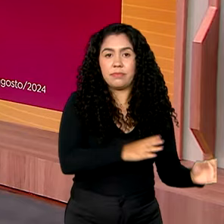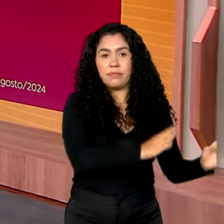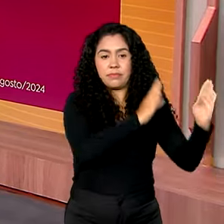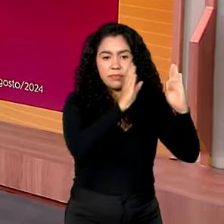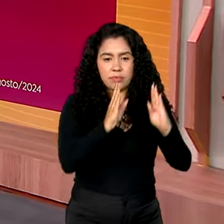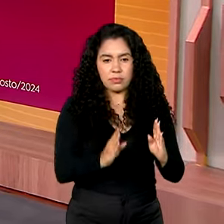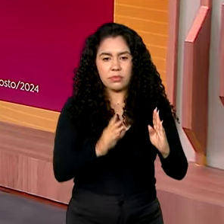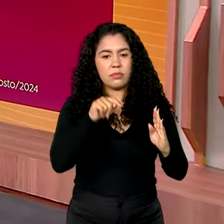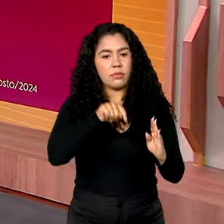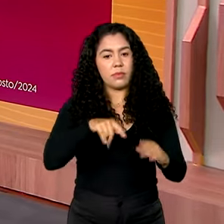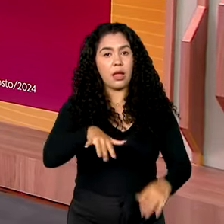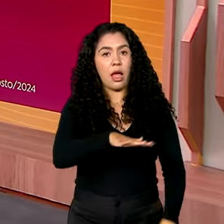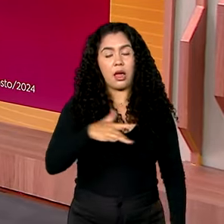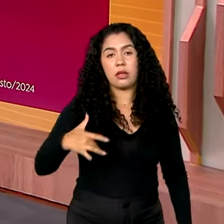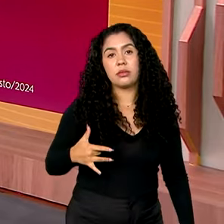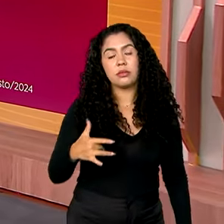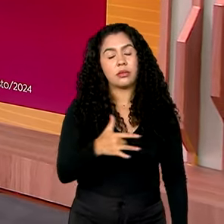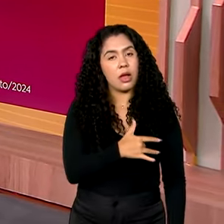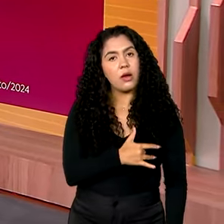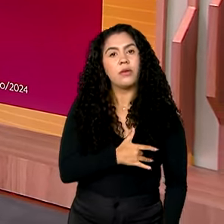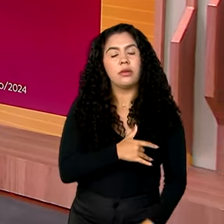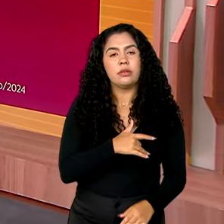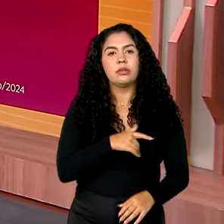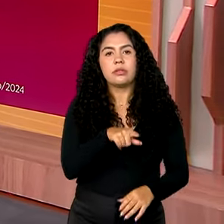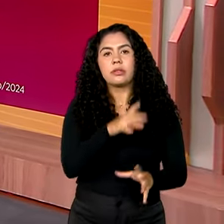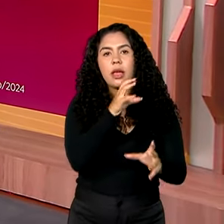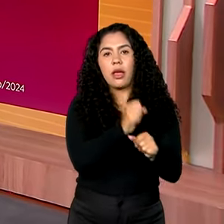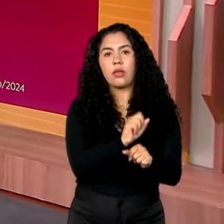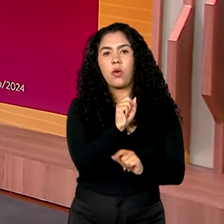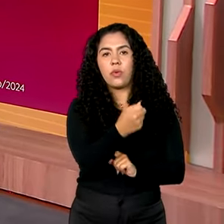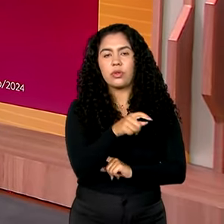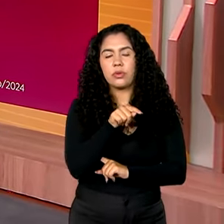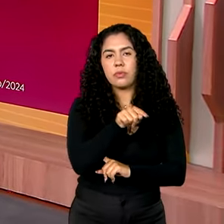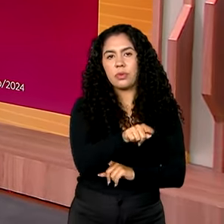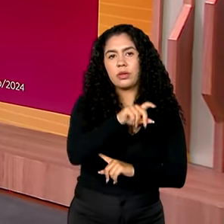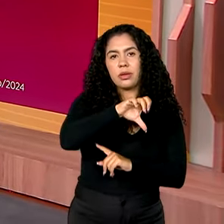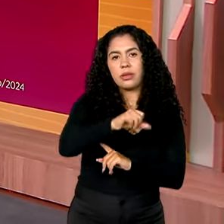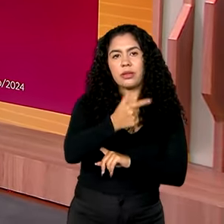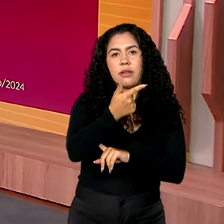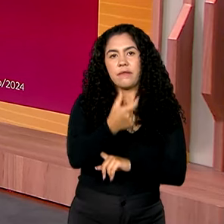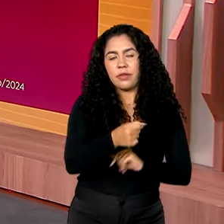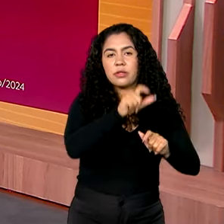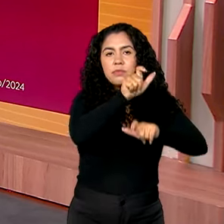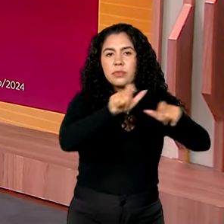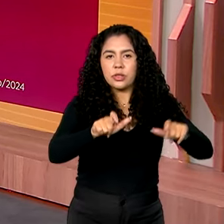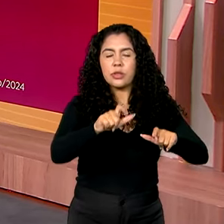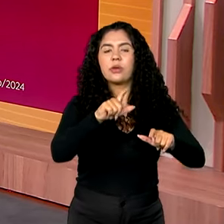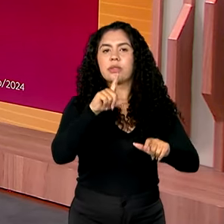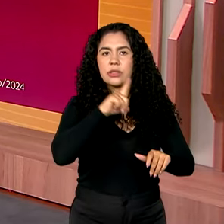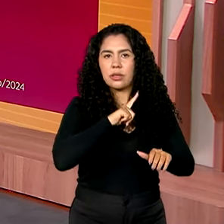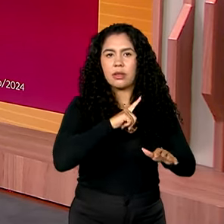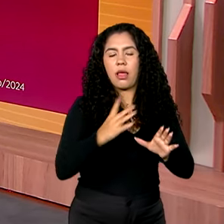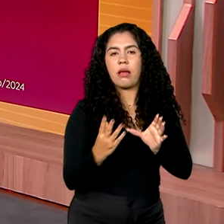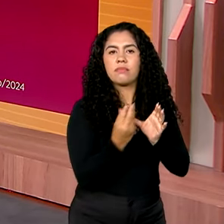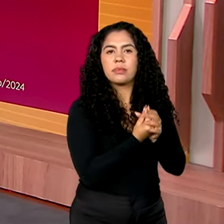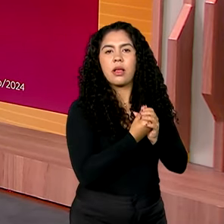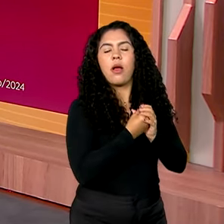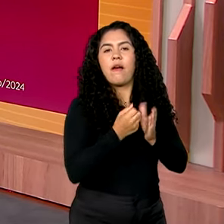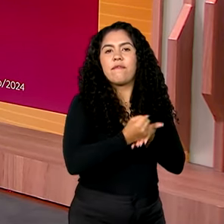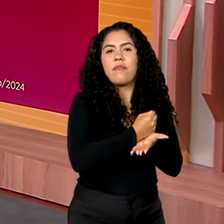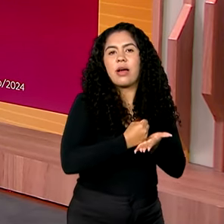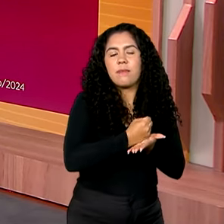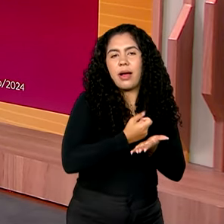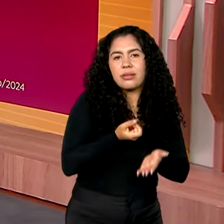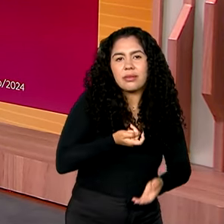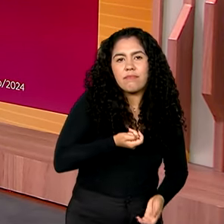na saúde, o município soma 8.920 pessoas beneficiadas pelo programa Farmácia